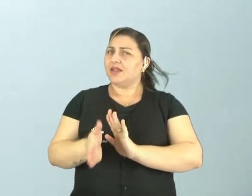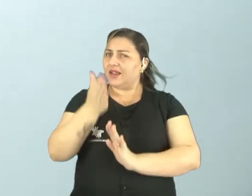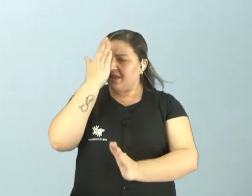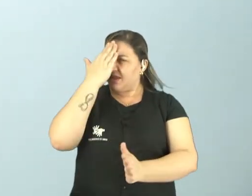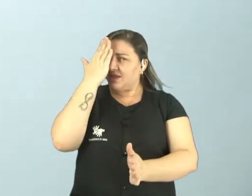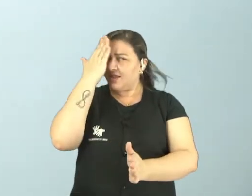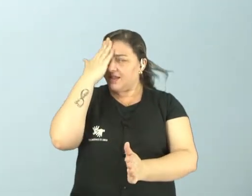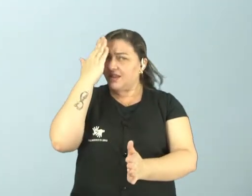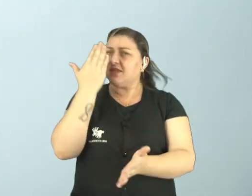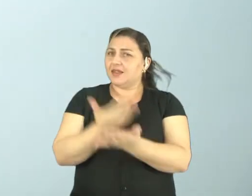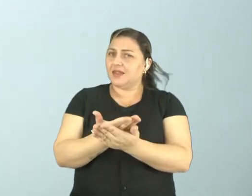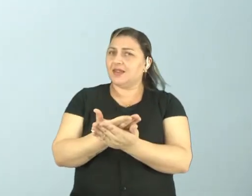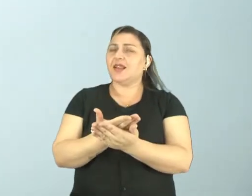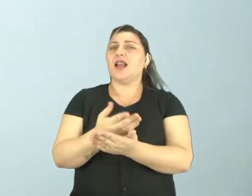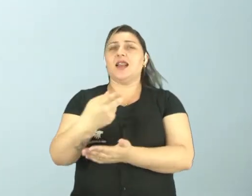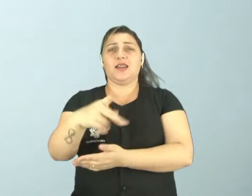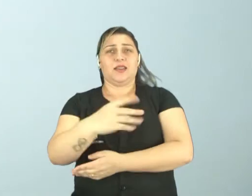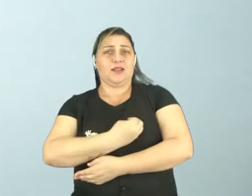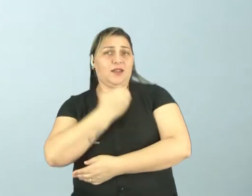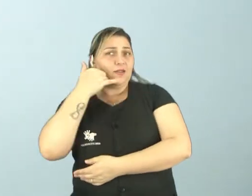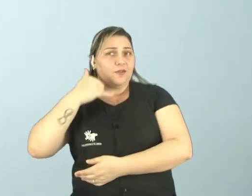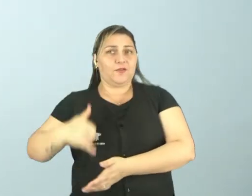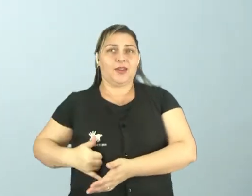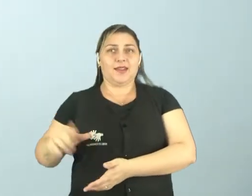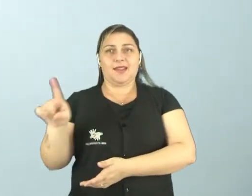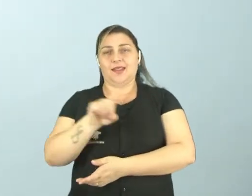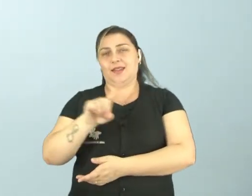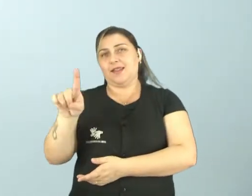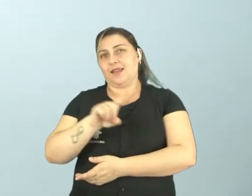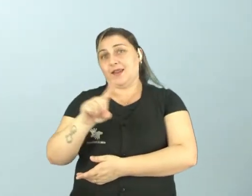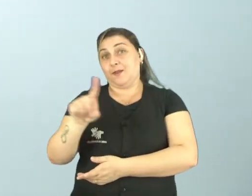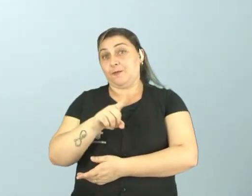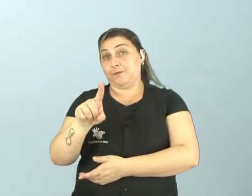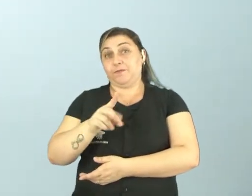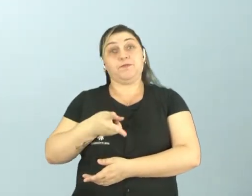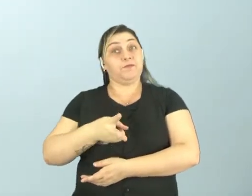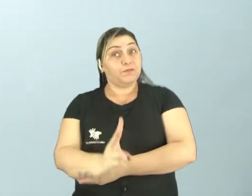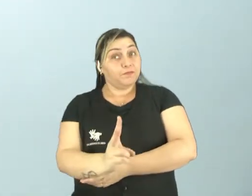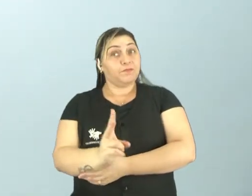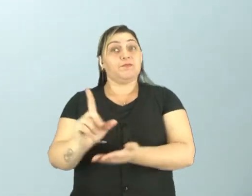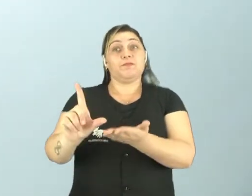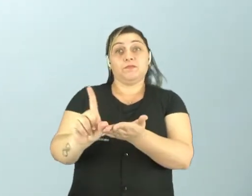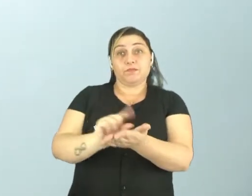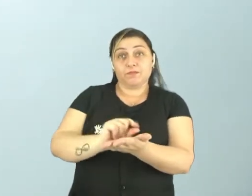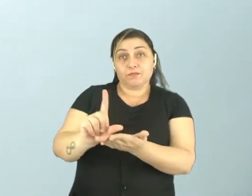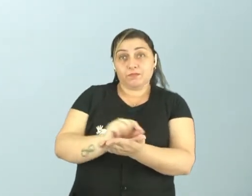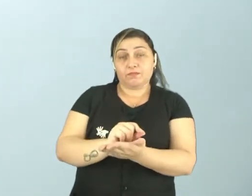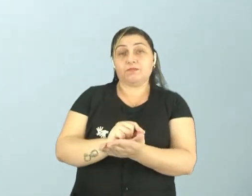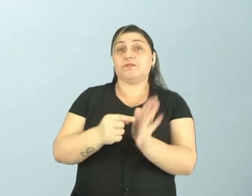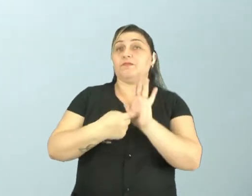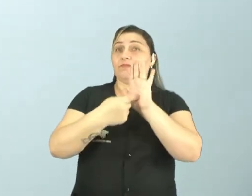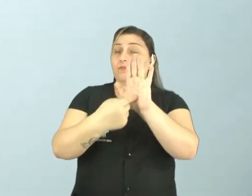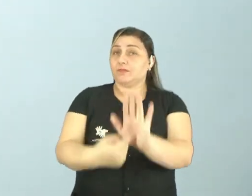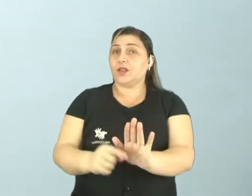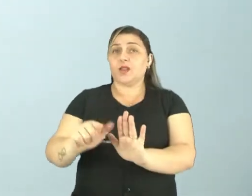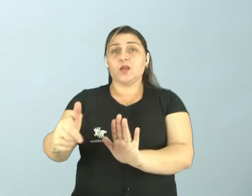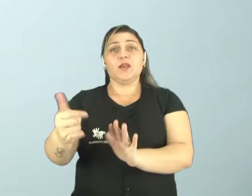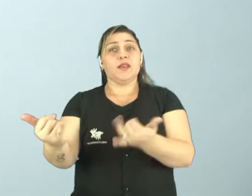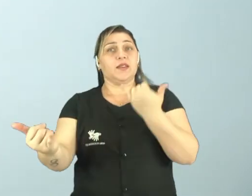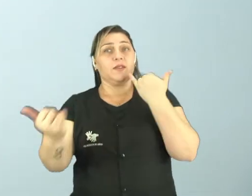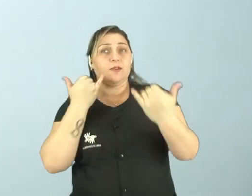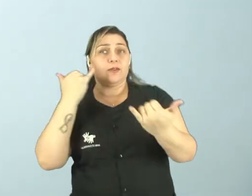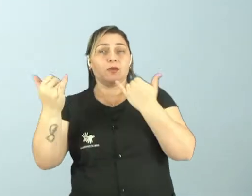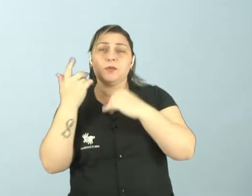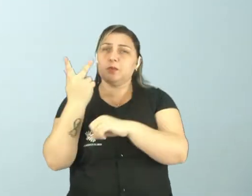é a sua vida? É provável que não, né? Então, ao continuar o artigo, ele apresenta outras informações